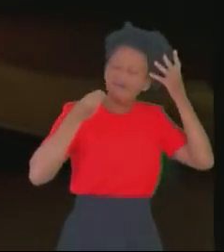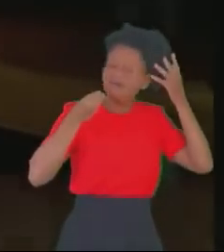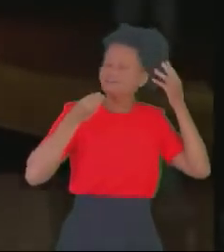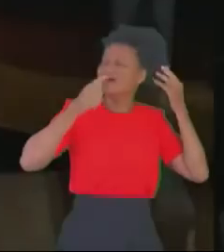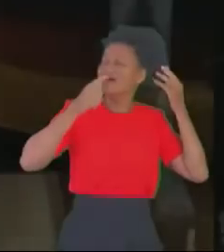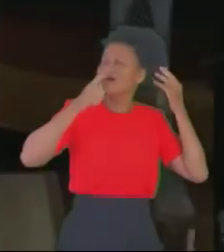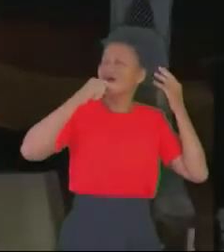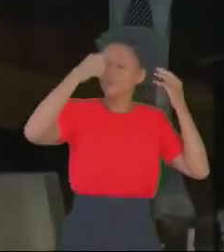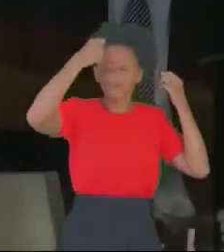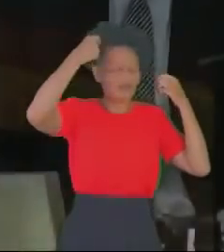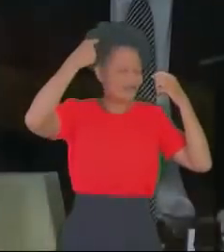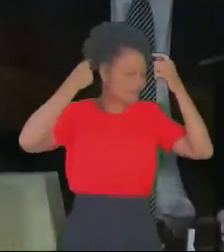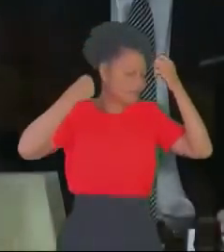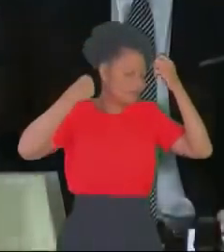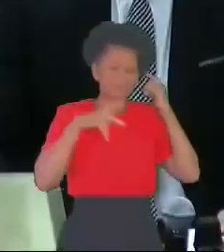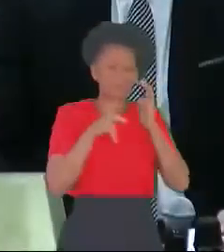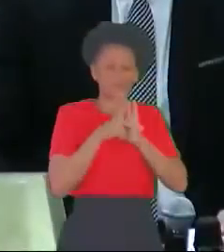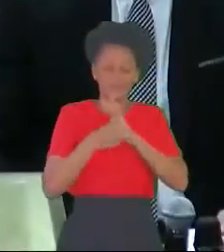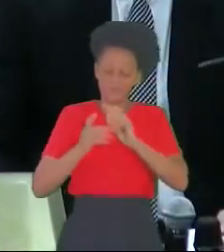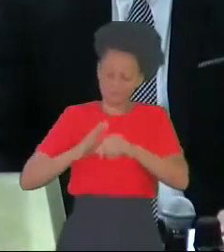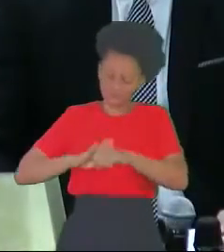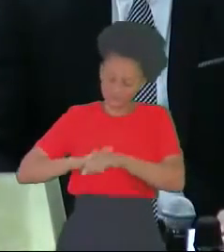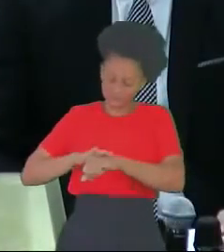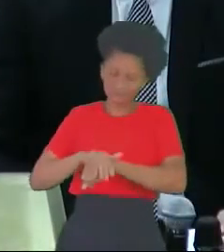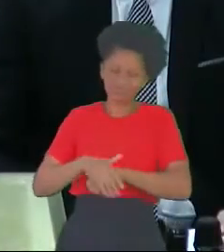gotas da noite. Ah,